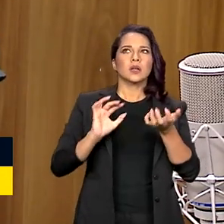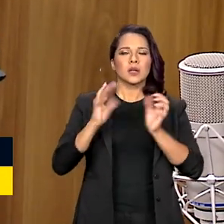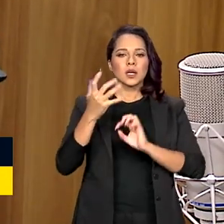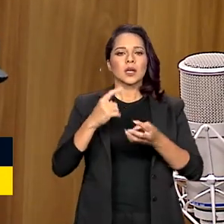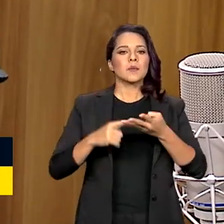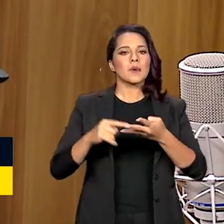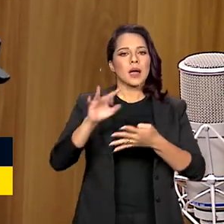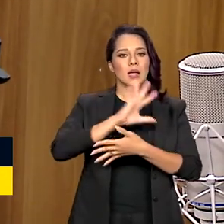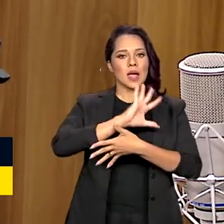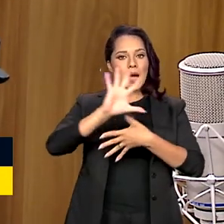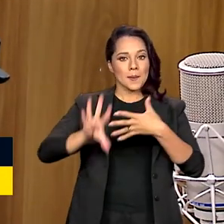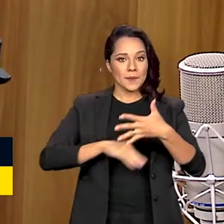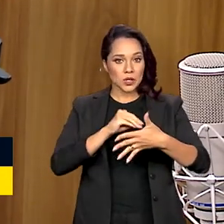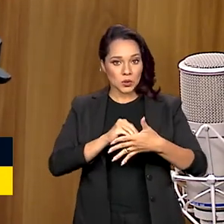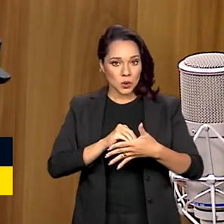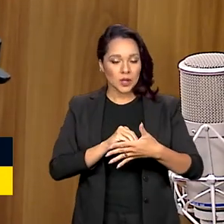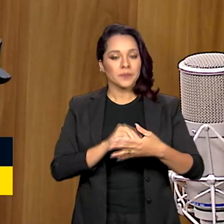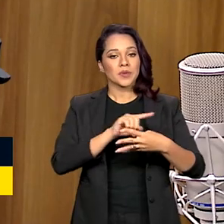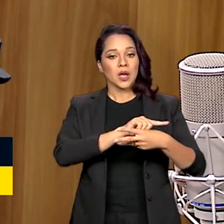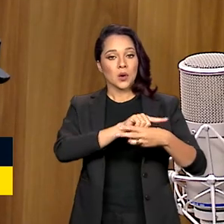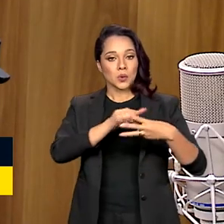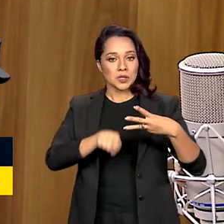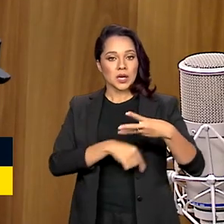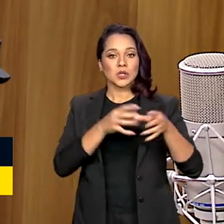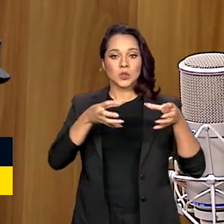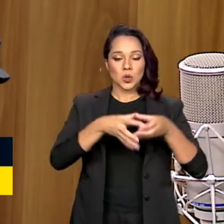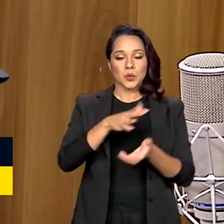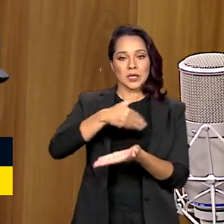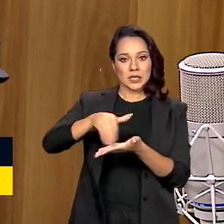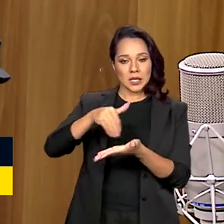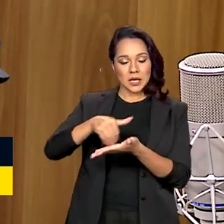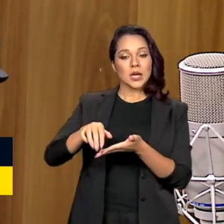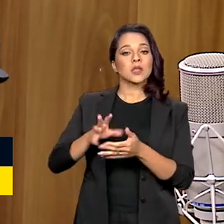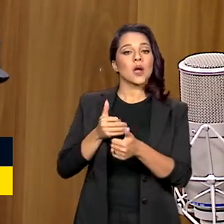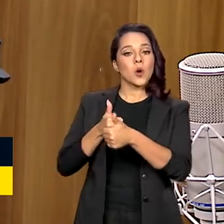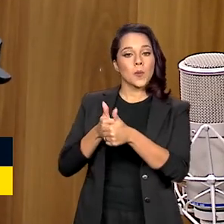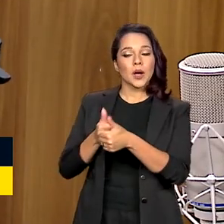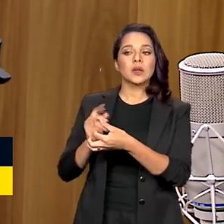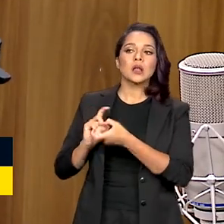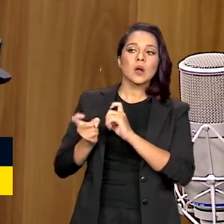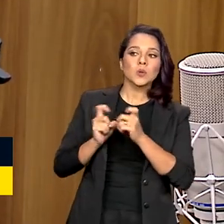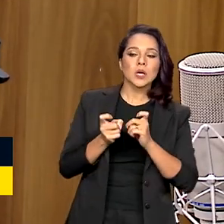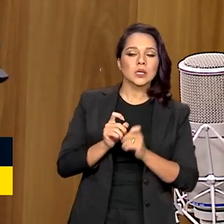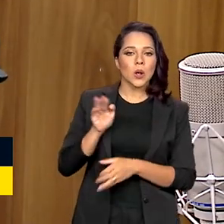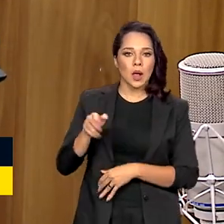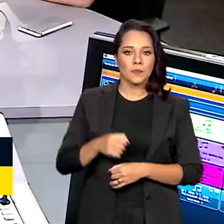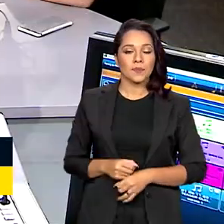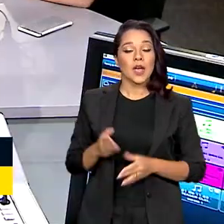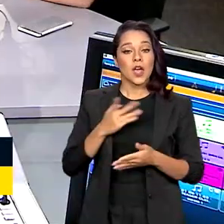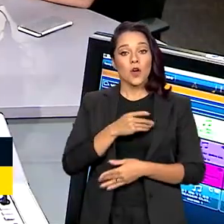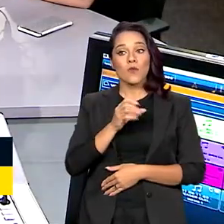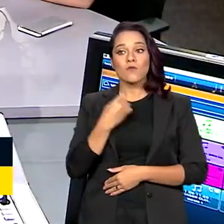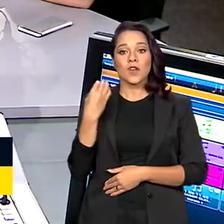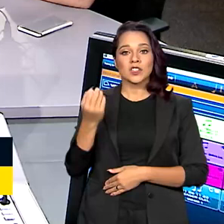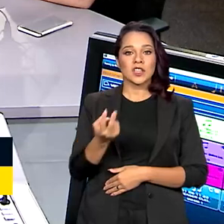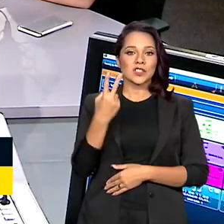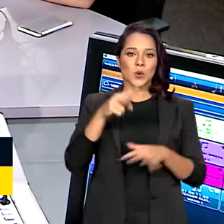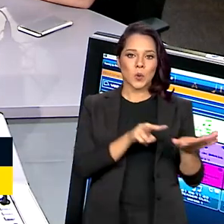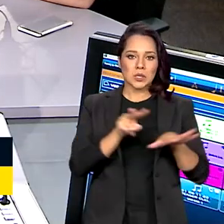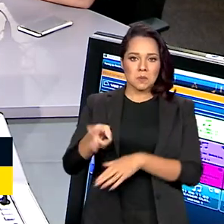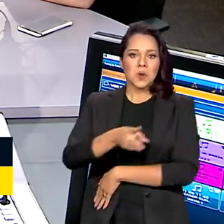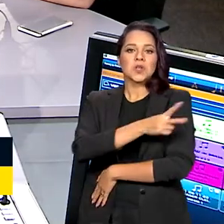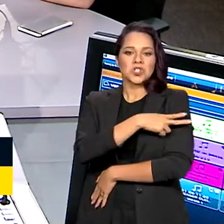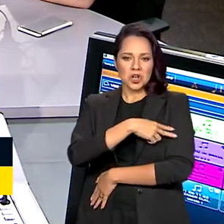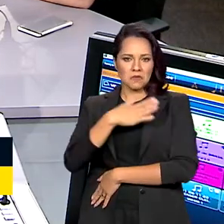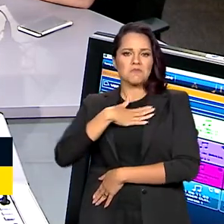e Amazônia, as três equipes das secretarias estão acompanhando as negociações. Eu chego na segunda semana como chefe da